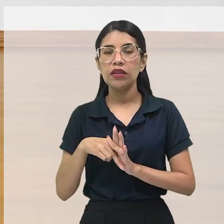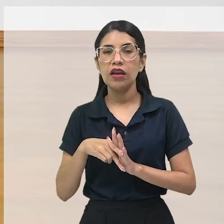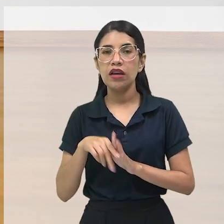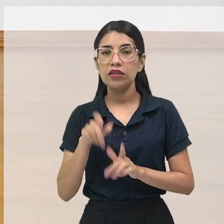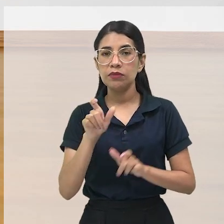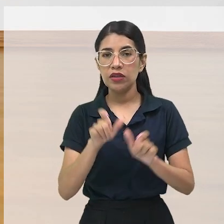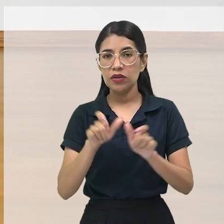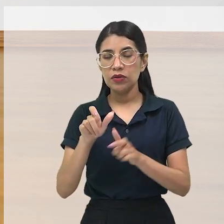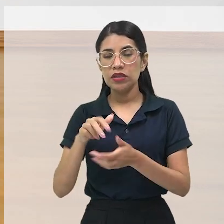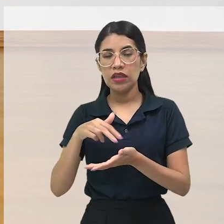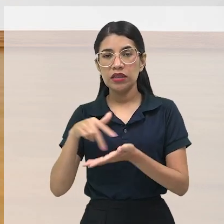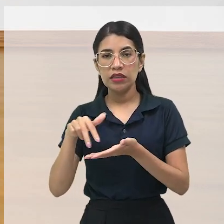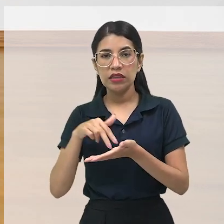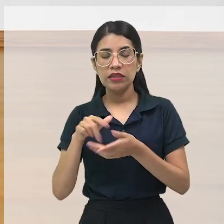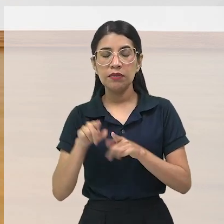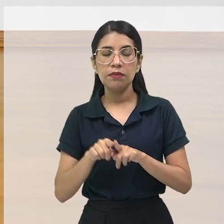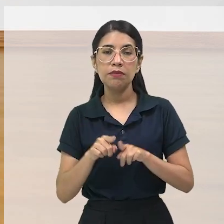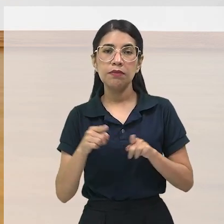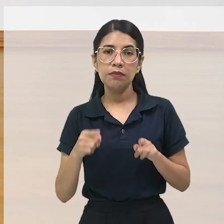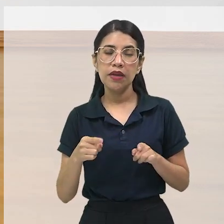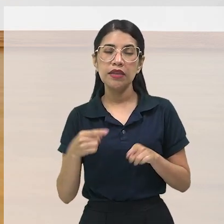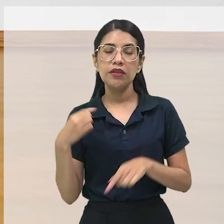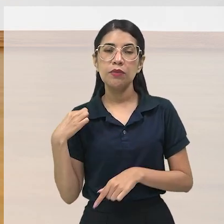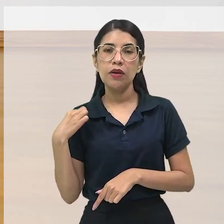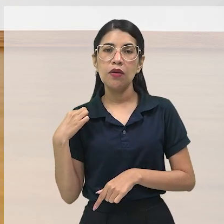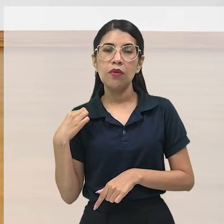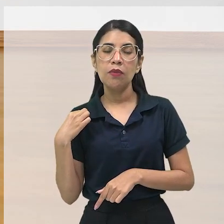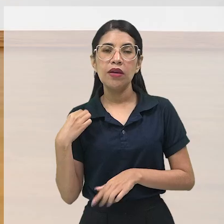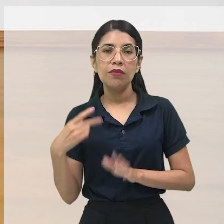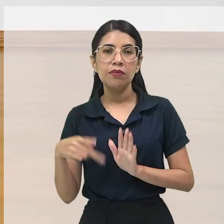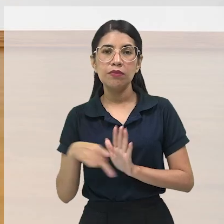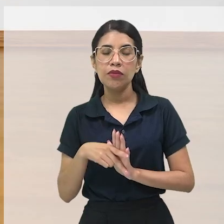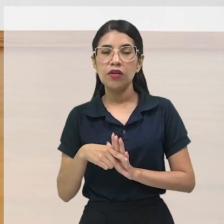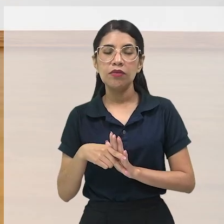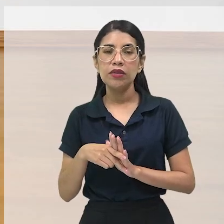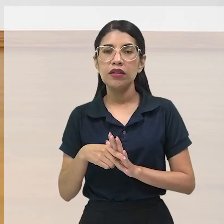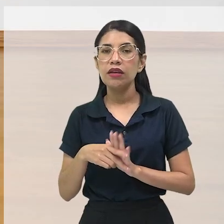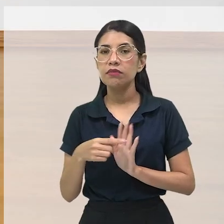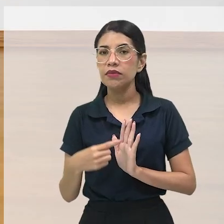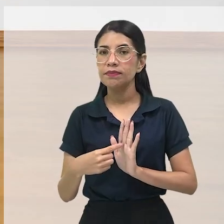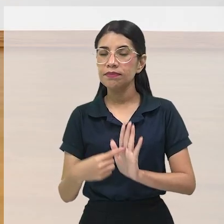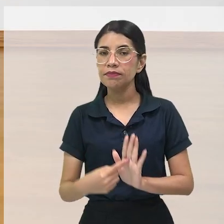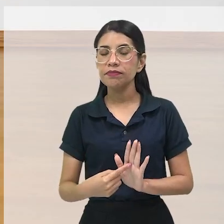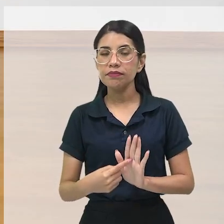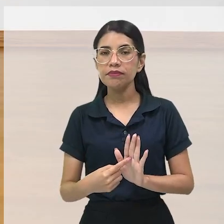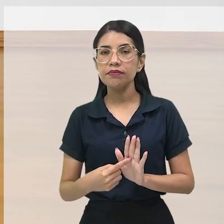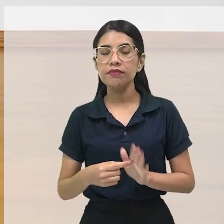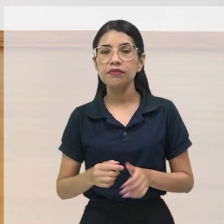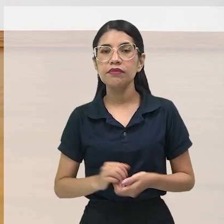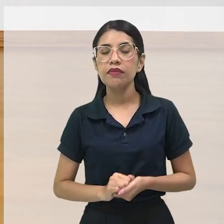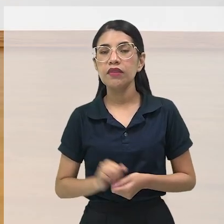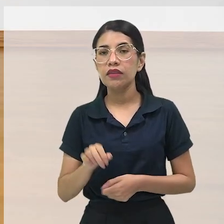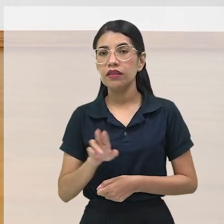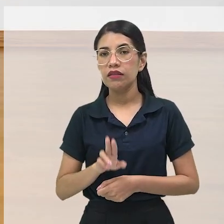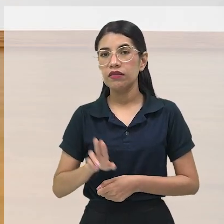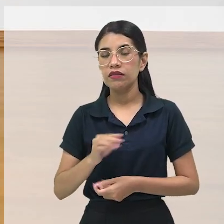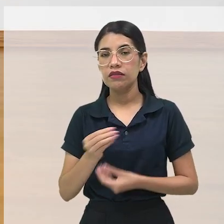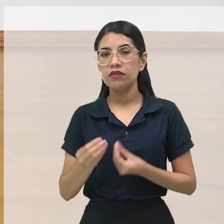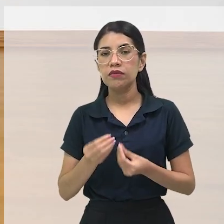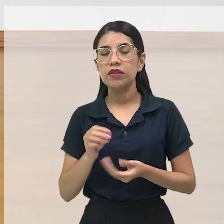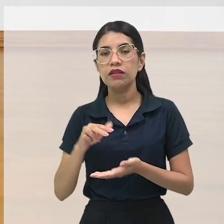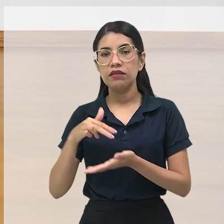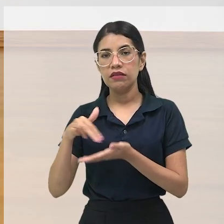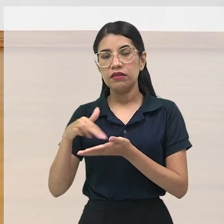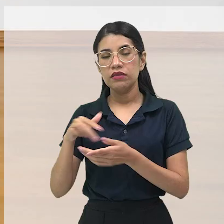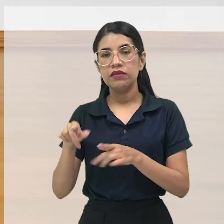né? Só que o figurino ele é um traje cênico, é uma vestimenta cênica que ela é utilizada não só na